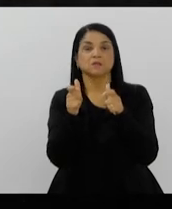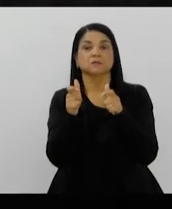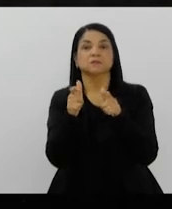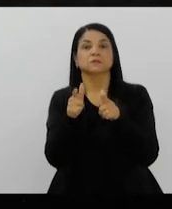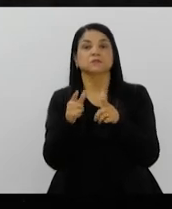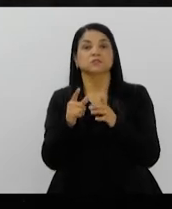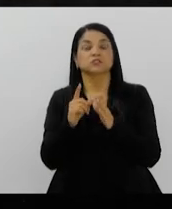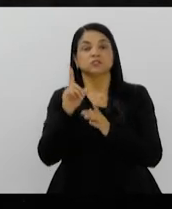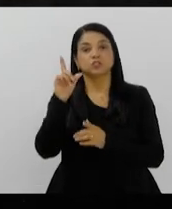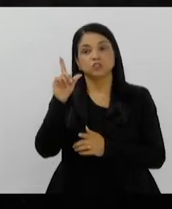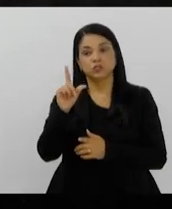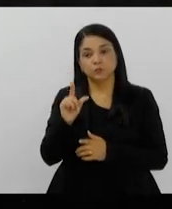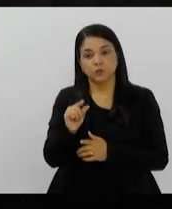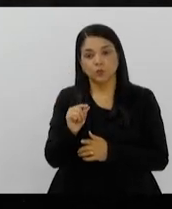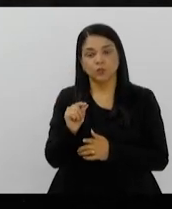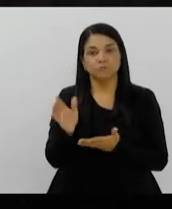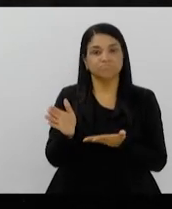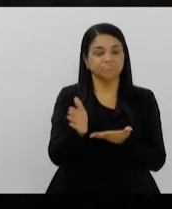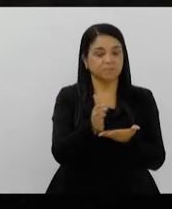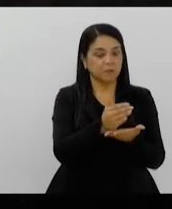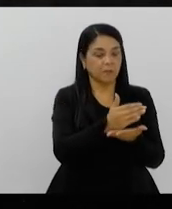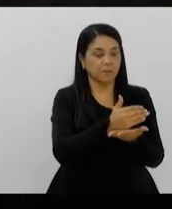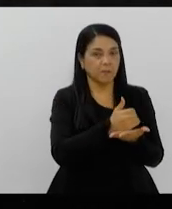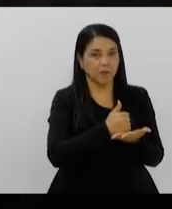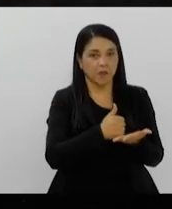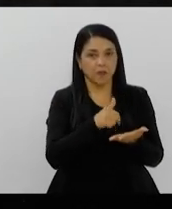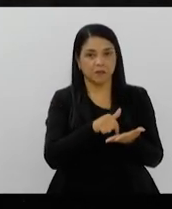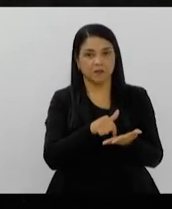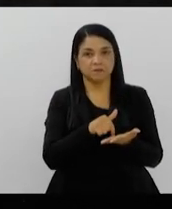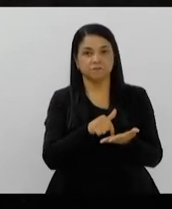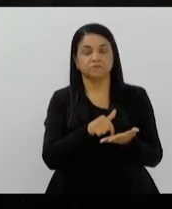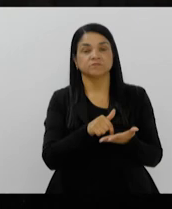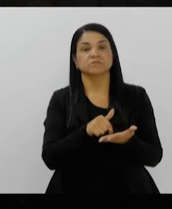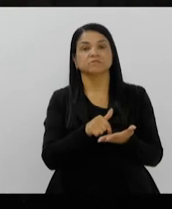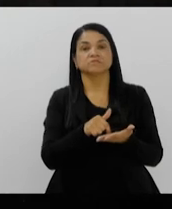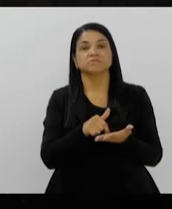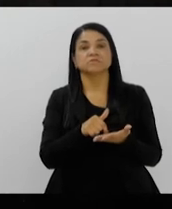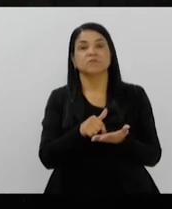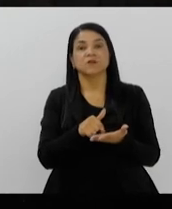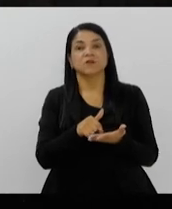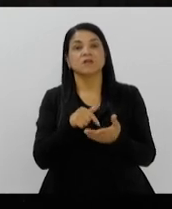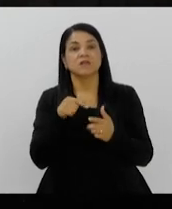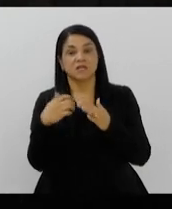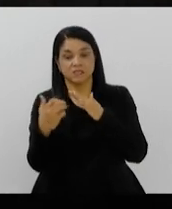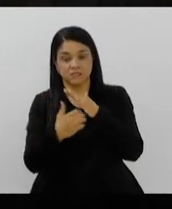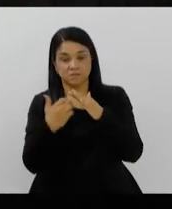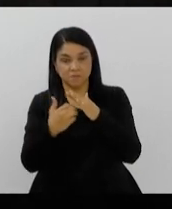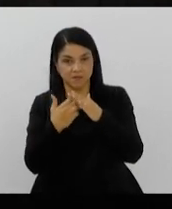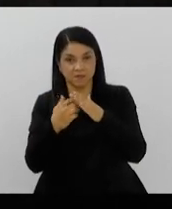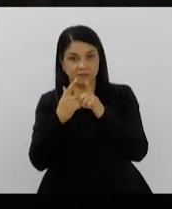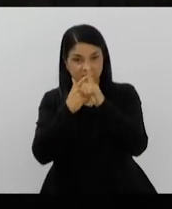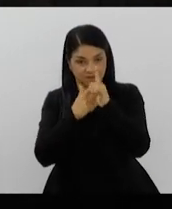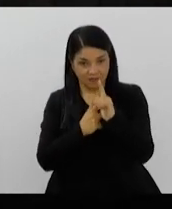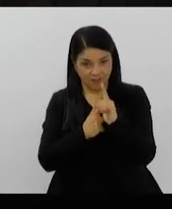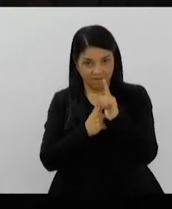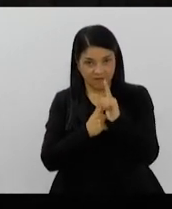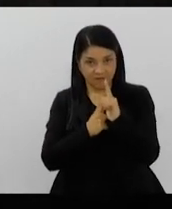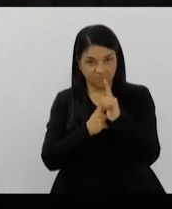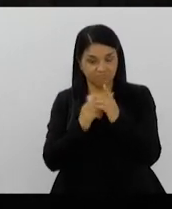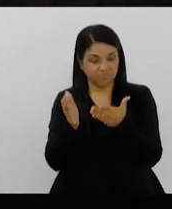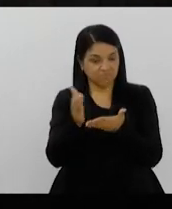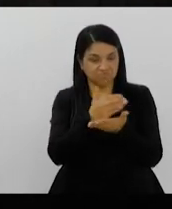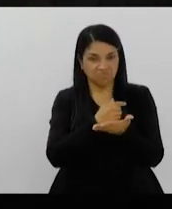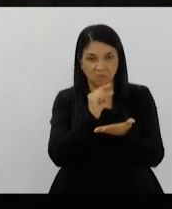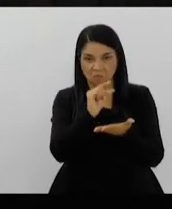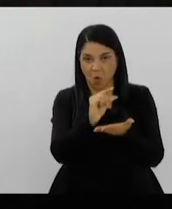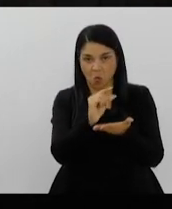se diminui o nível de arrecadação do que está na dívida ativa, ou seja, do que os grandes devedores devem para